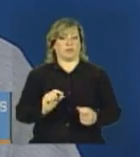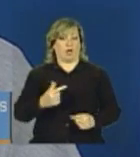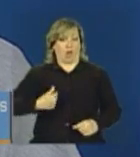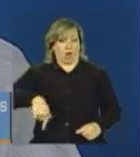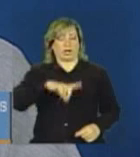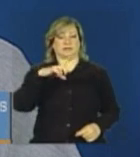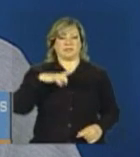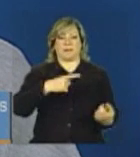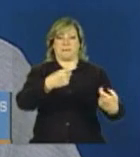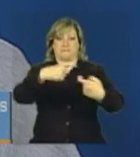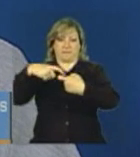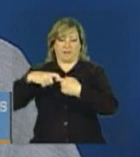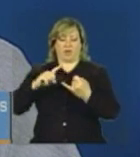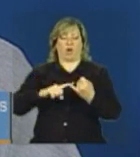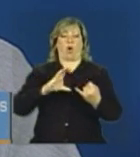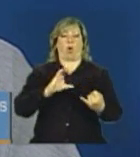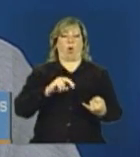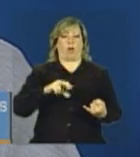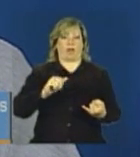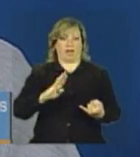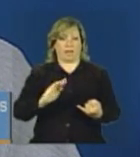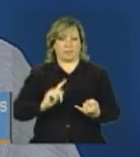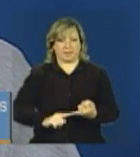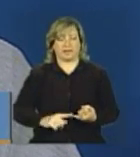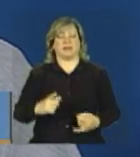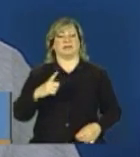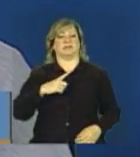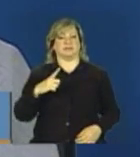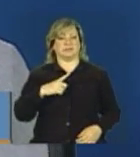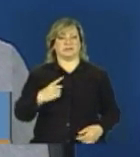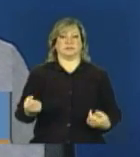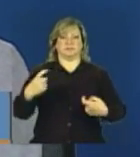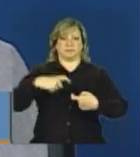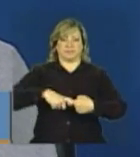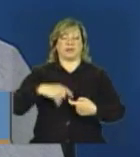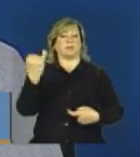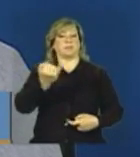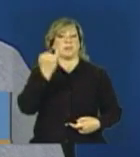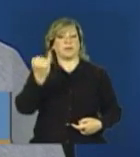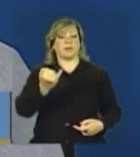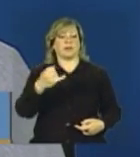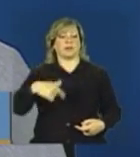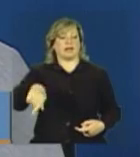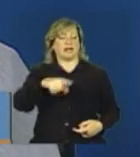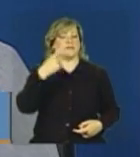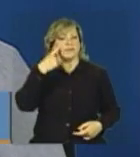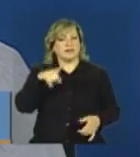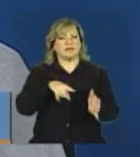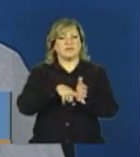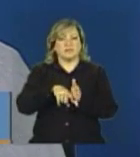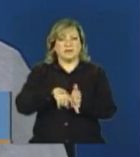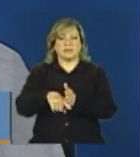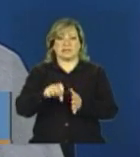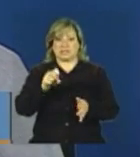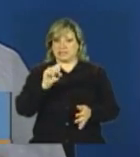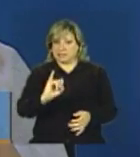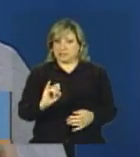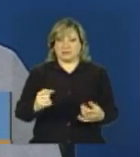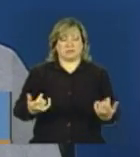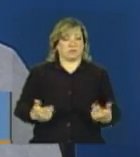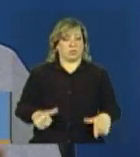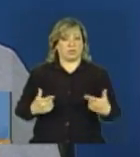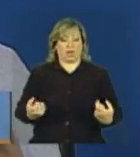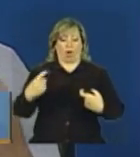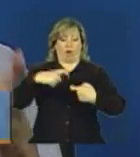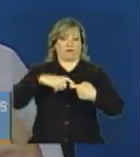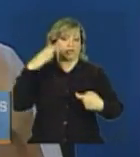nós temos as parcerias via Conab, né? Então é importante esses municípios verificarem, caso não haja um